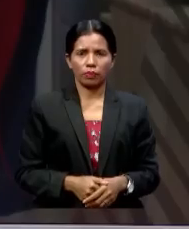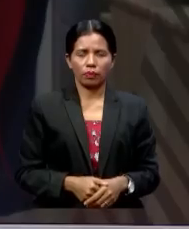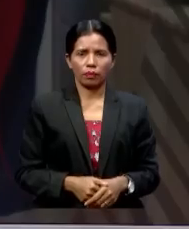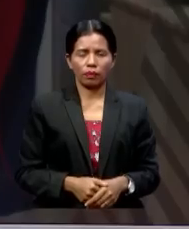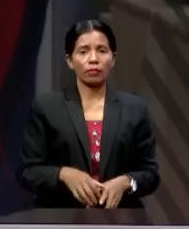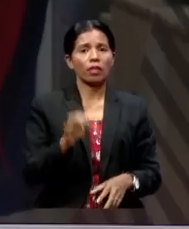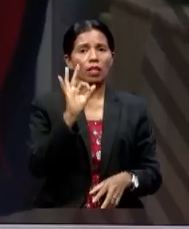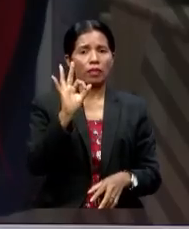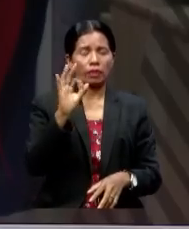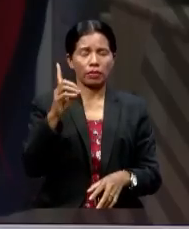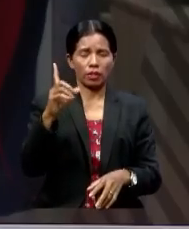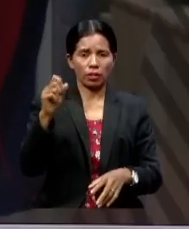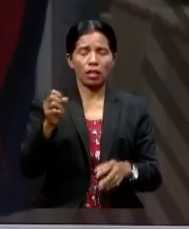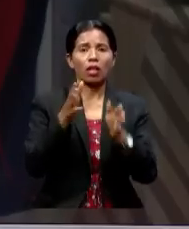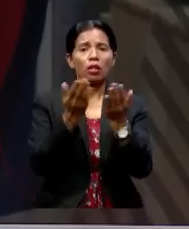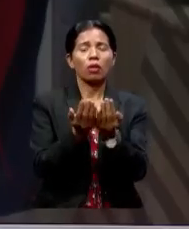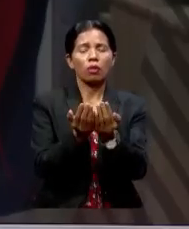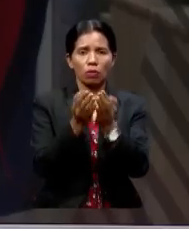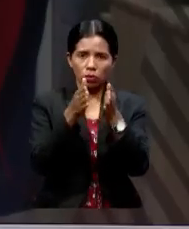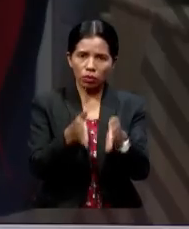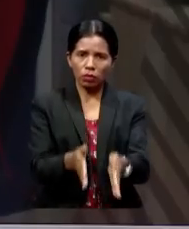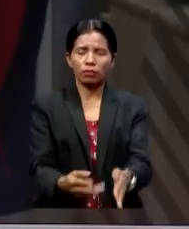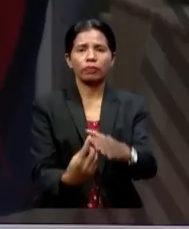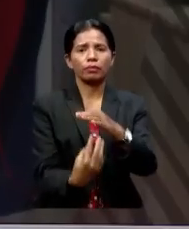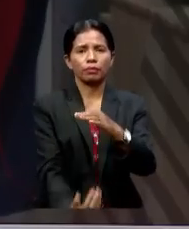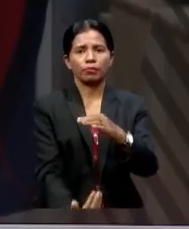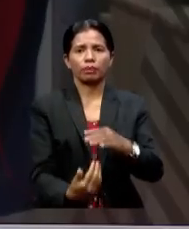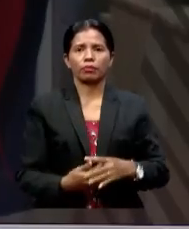If if de teli ha mod rok am nasa i he behau.